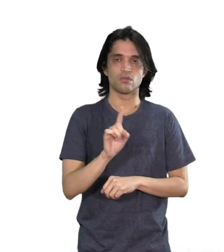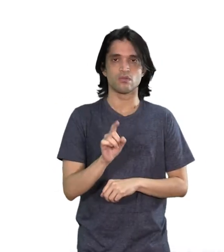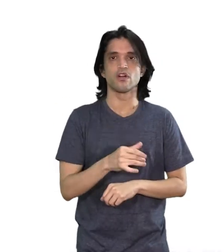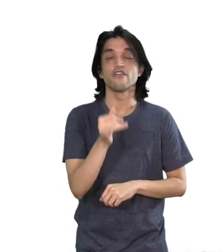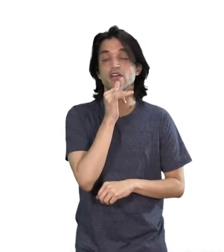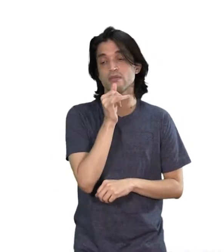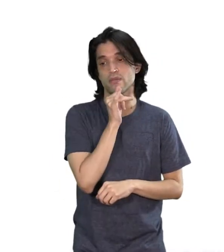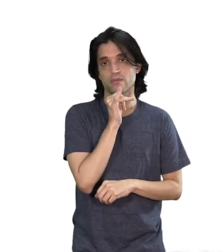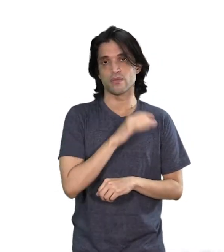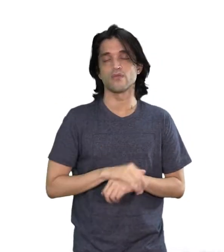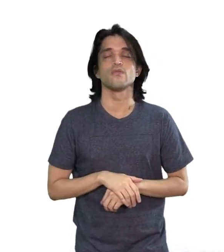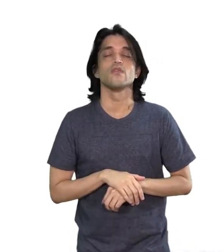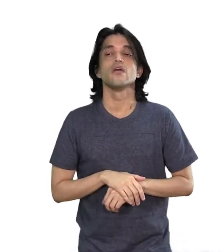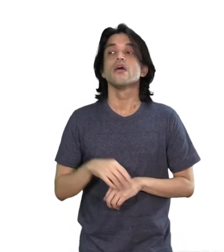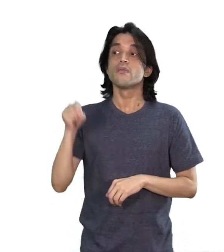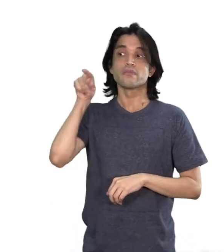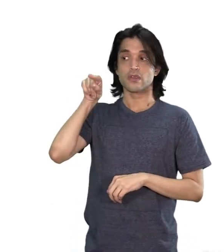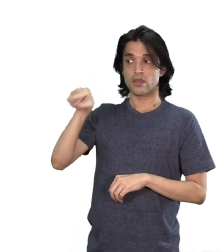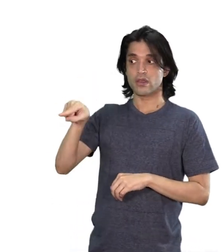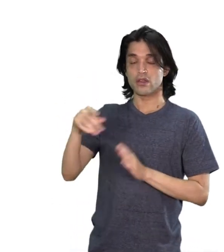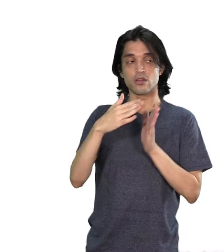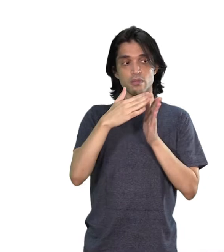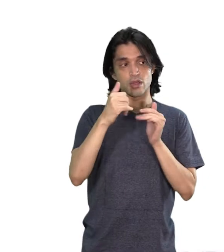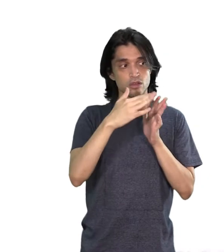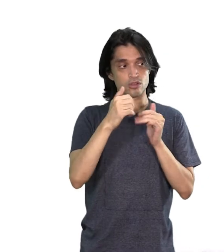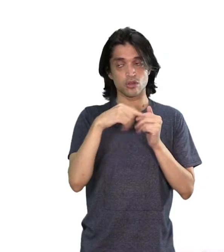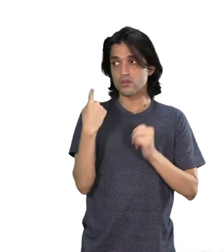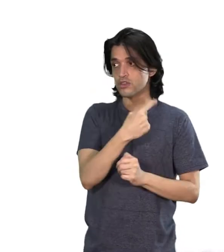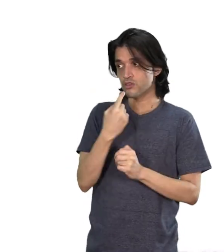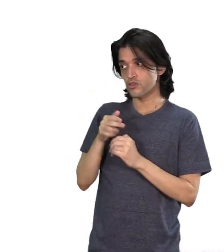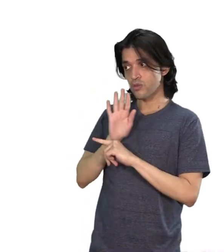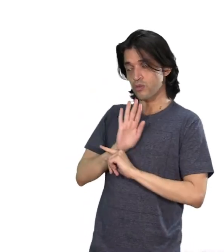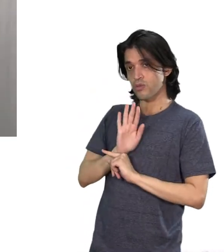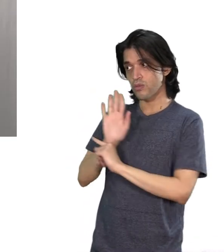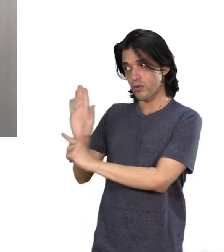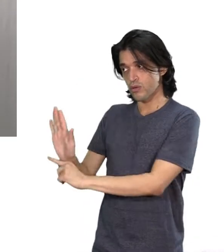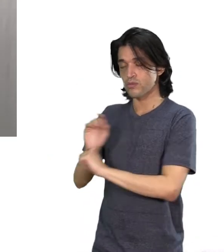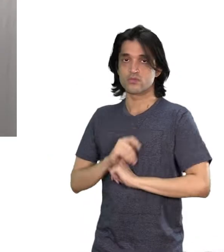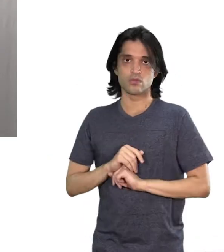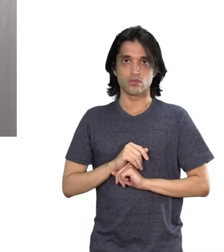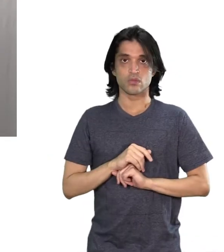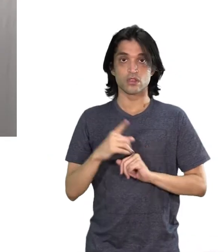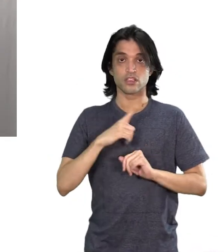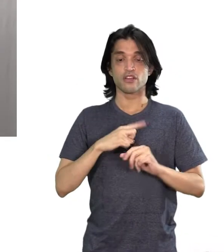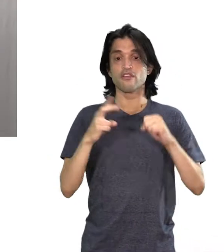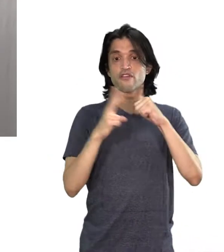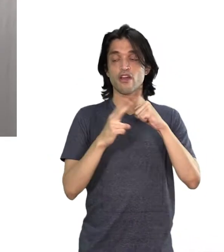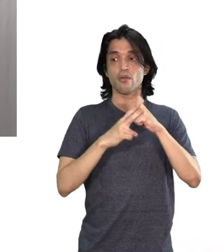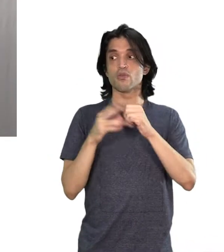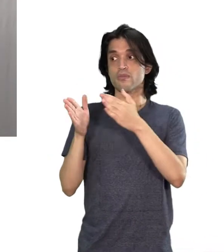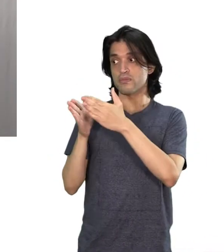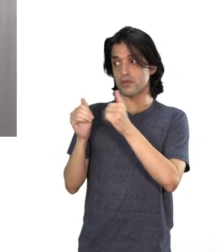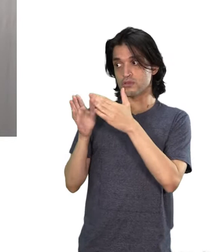que colaborássemos. Temos os verbos pediu e colaborássemos. É uma frase verbal?